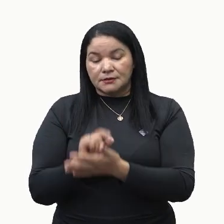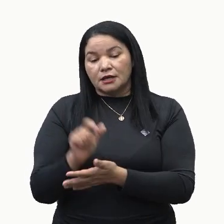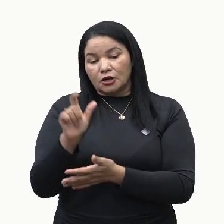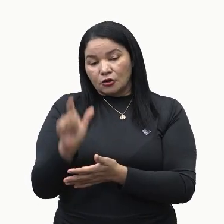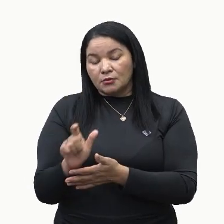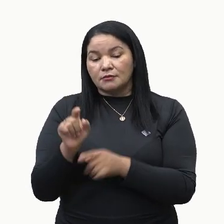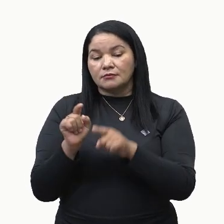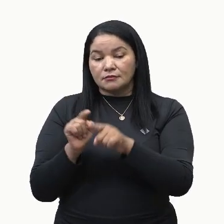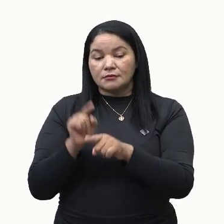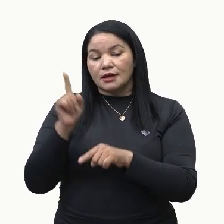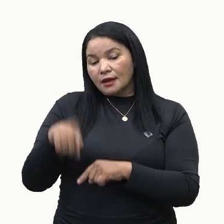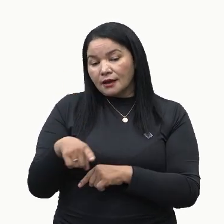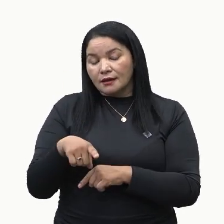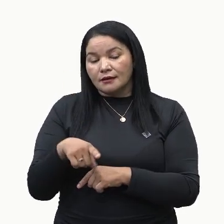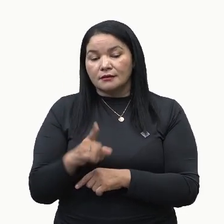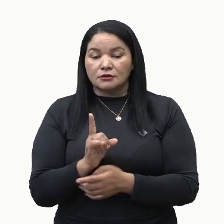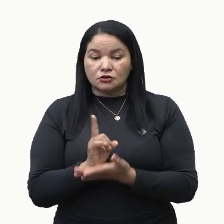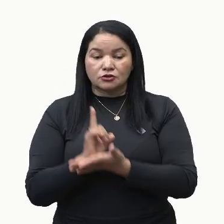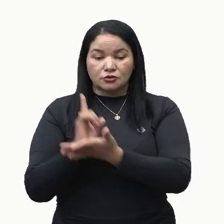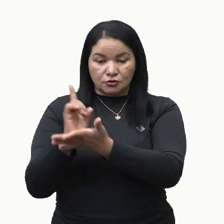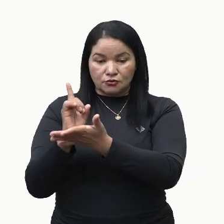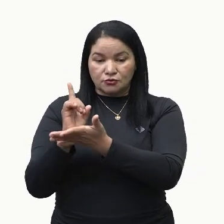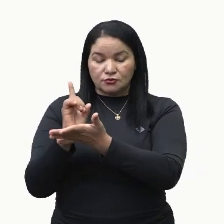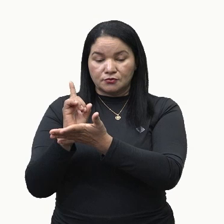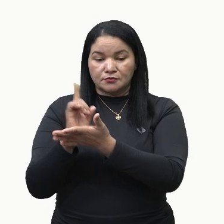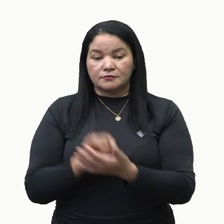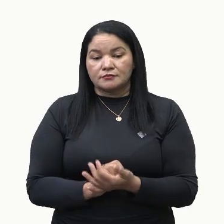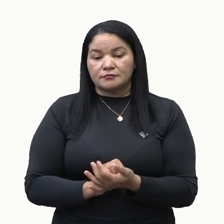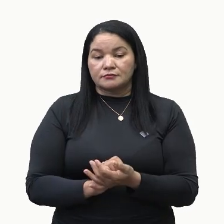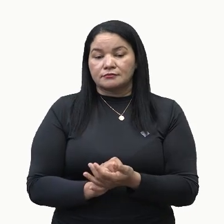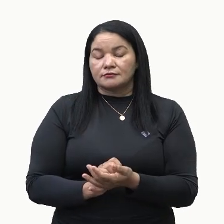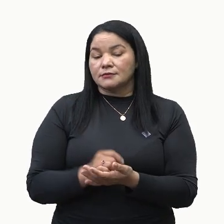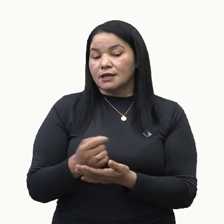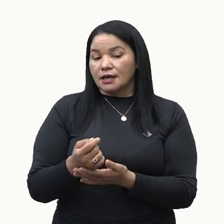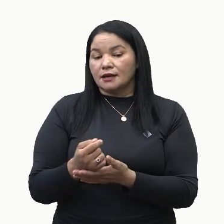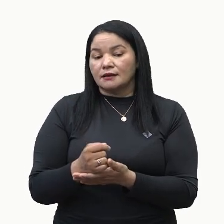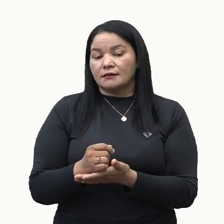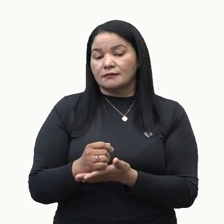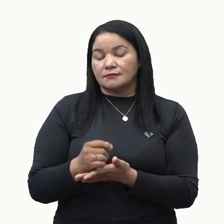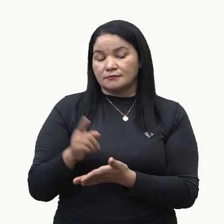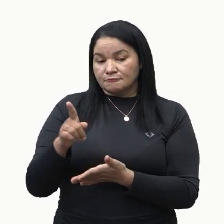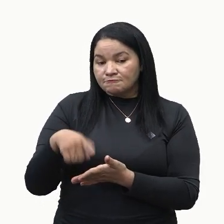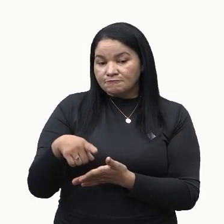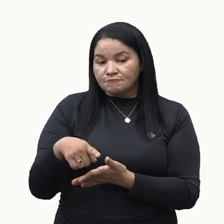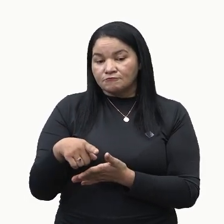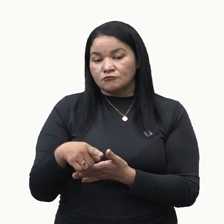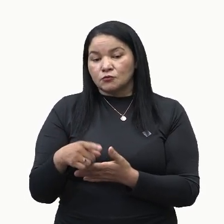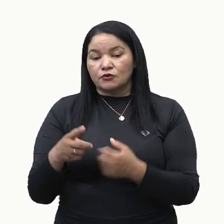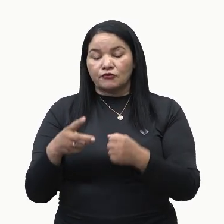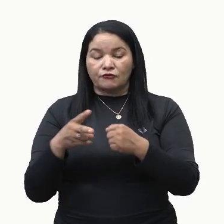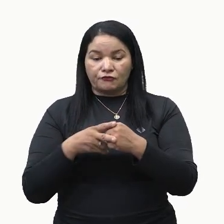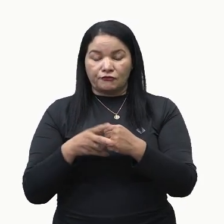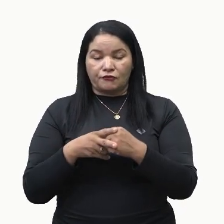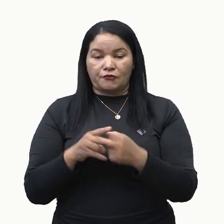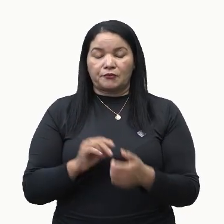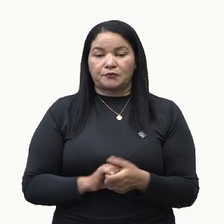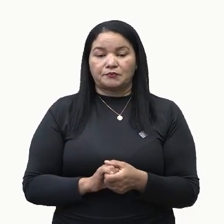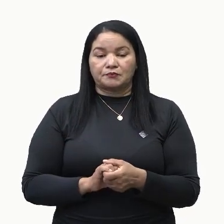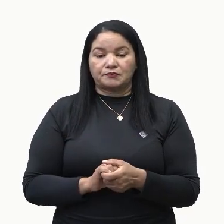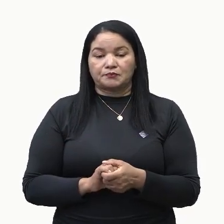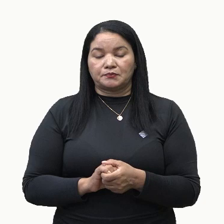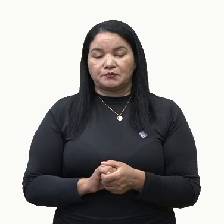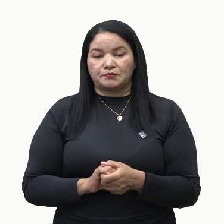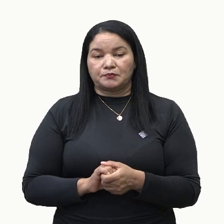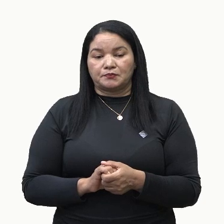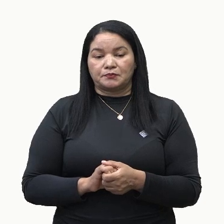Deus. Ela era a palavra. A palavra era. Então aí